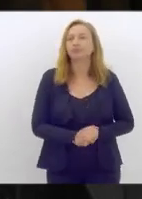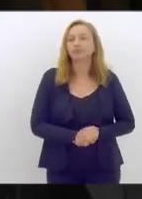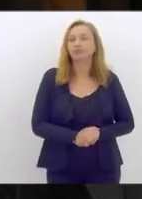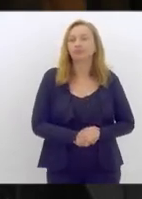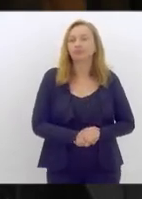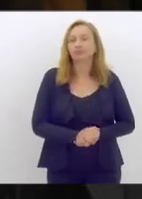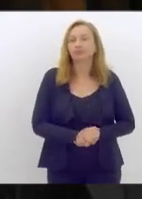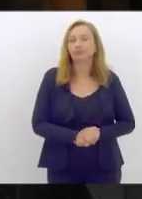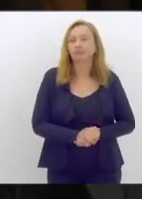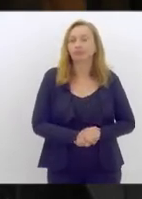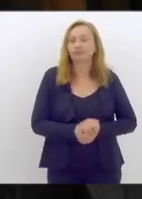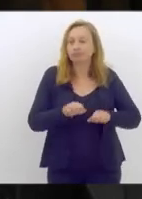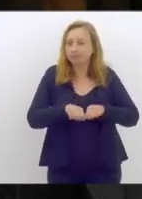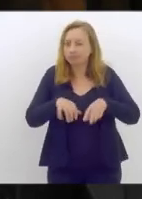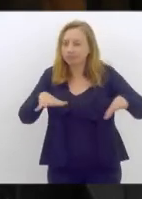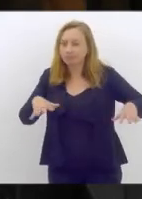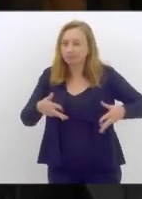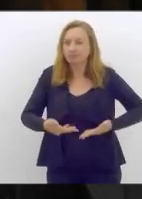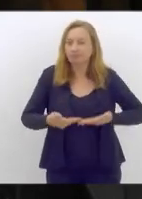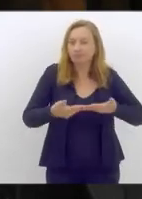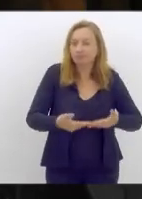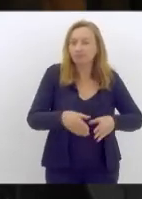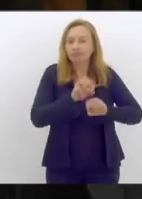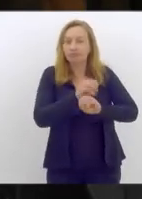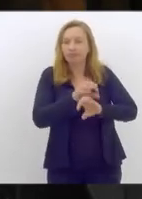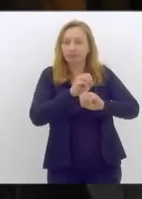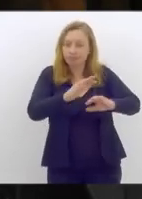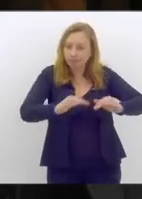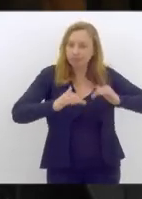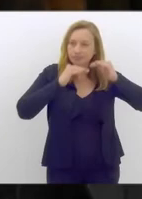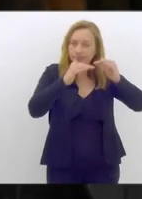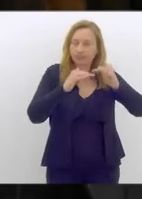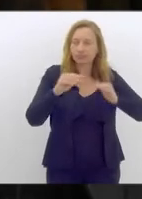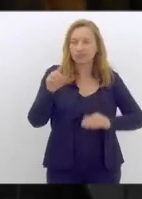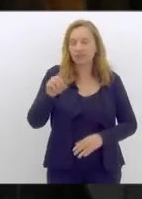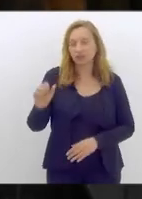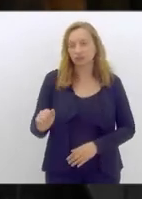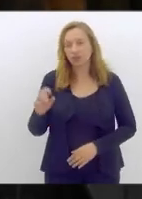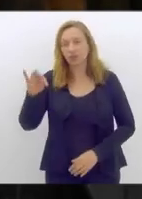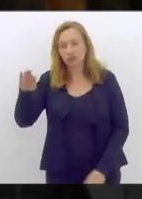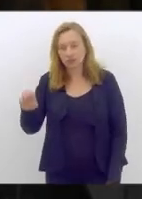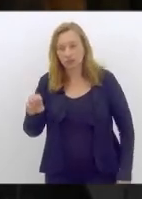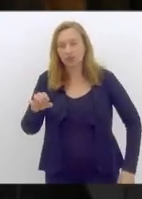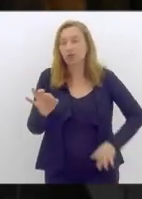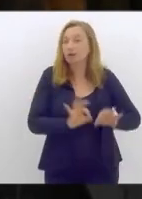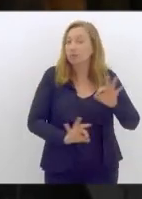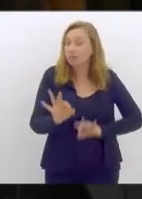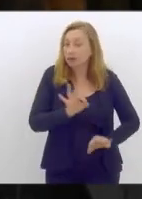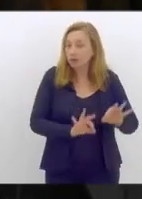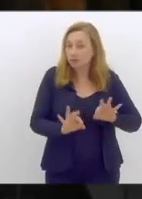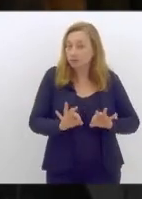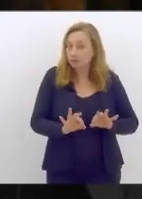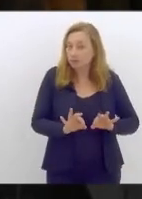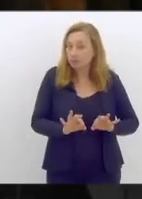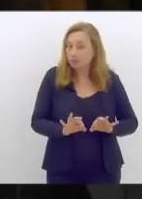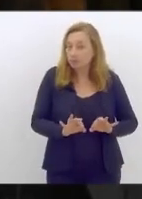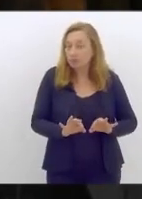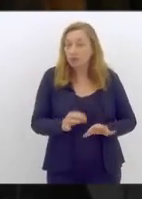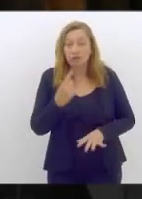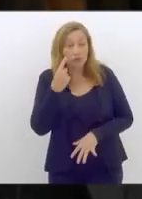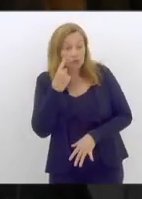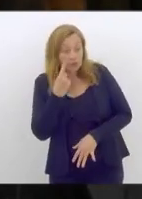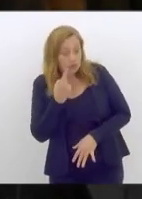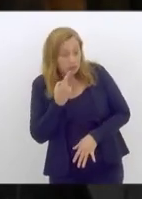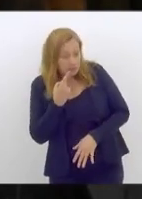prevenda expansão da oferta de ensino superior na zona oeste plano que se houve